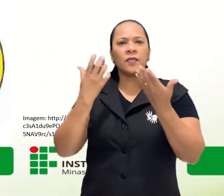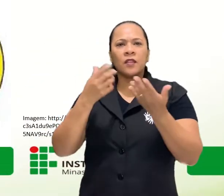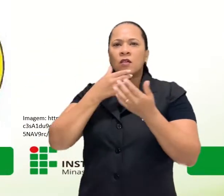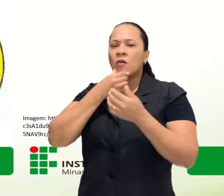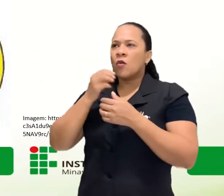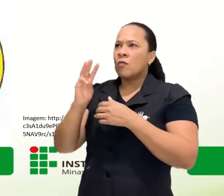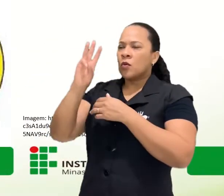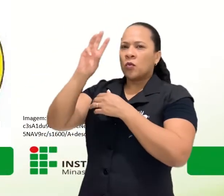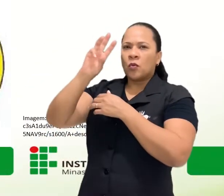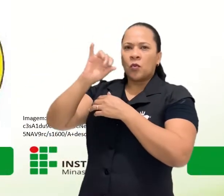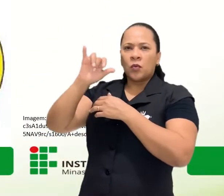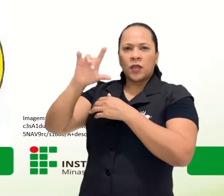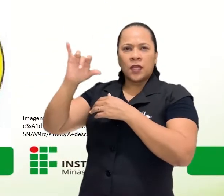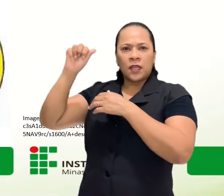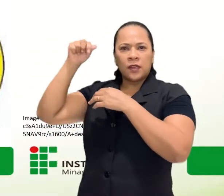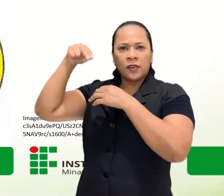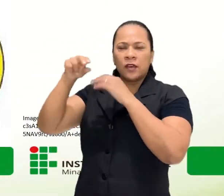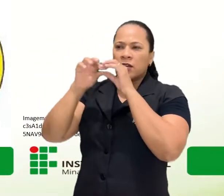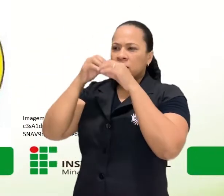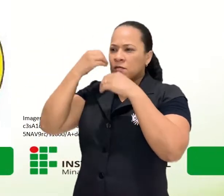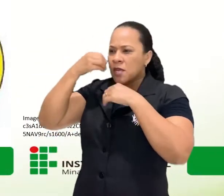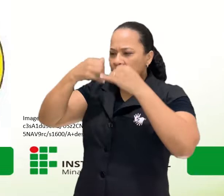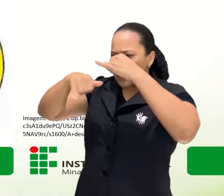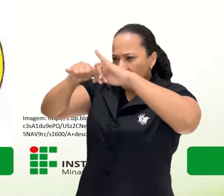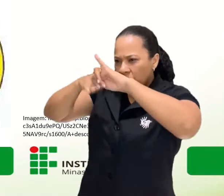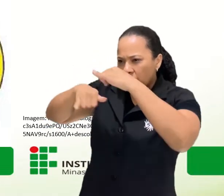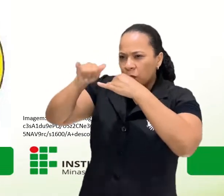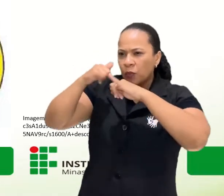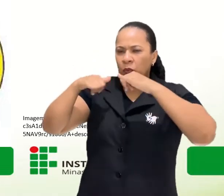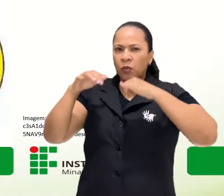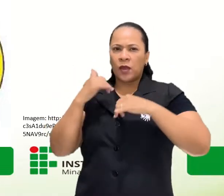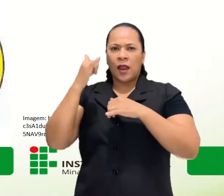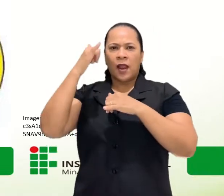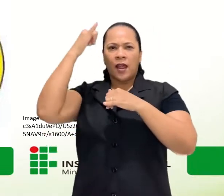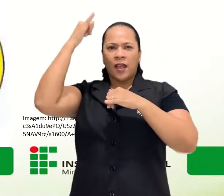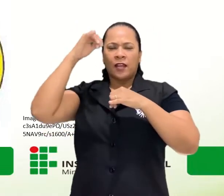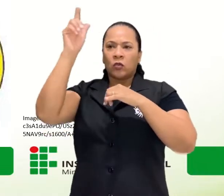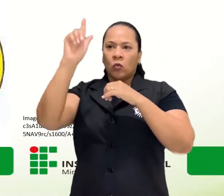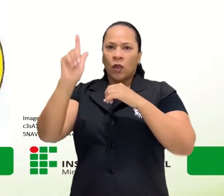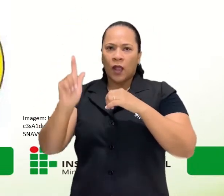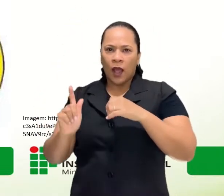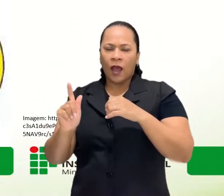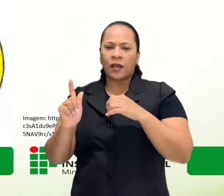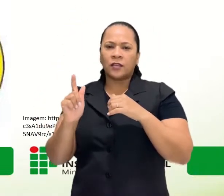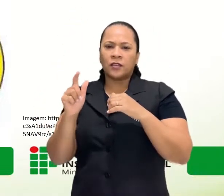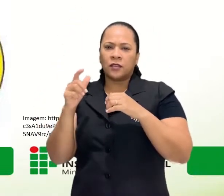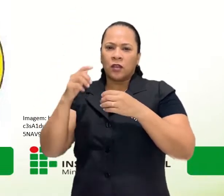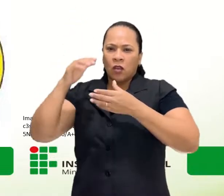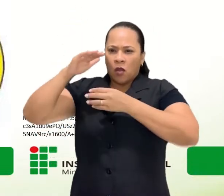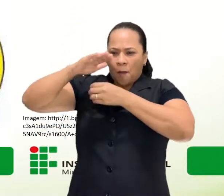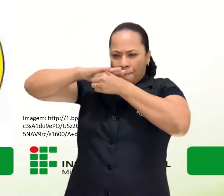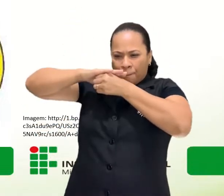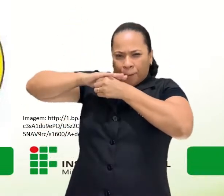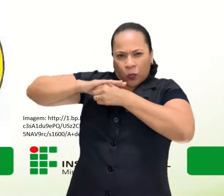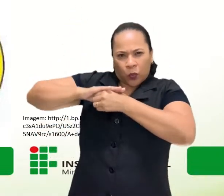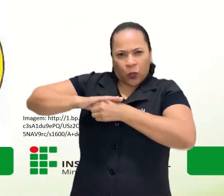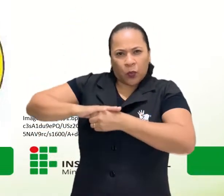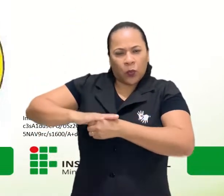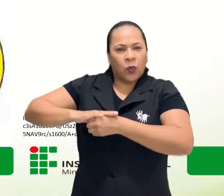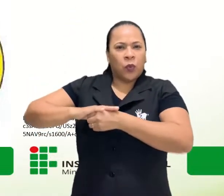por William Crookes com descargas elétricas em tubos com gases a pressão reduzida permitiram